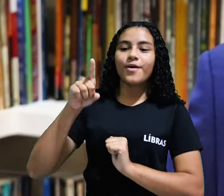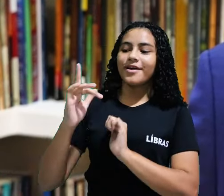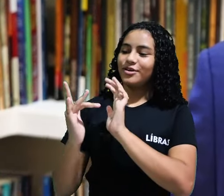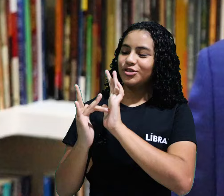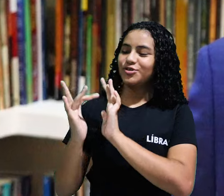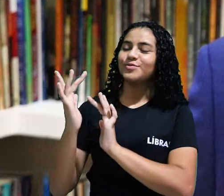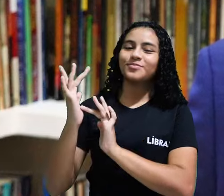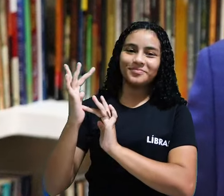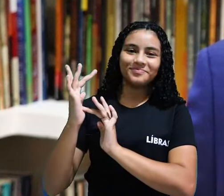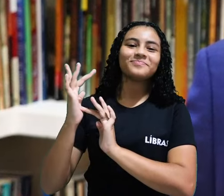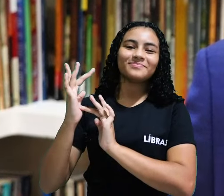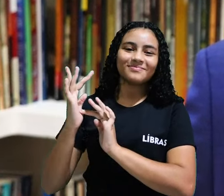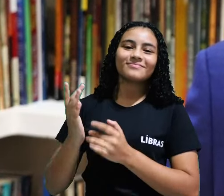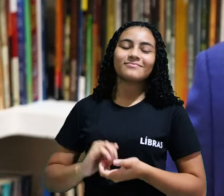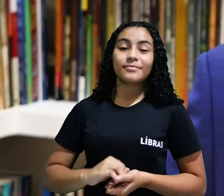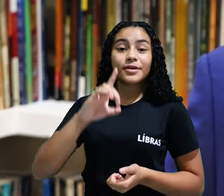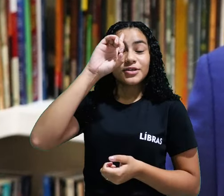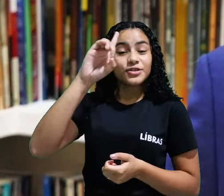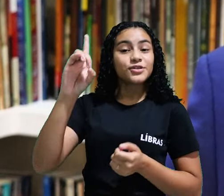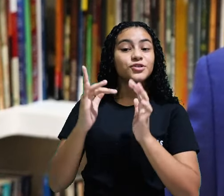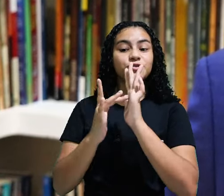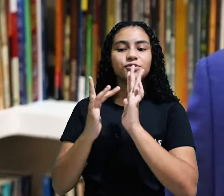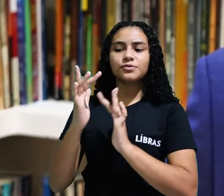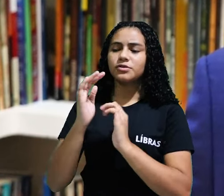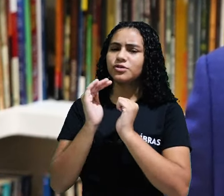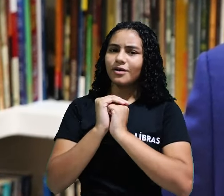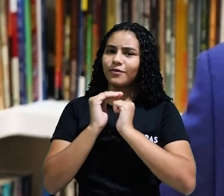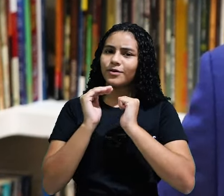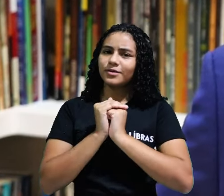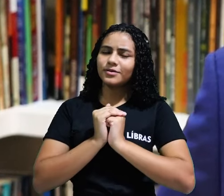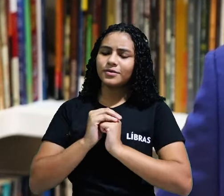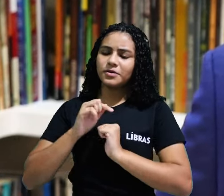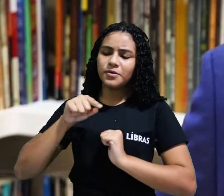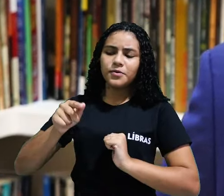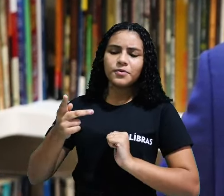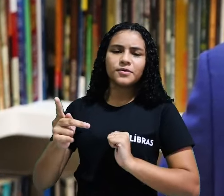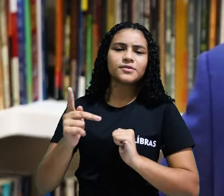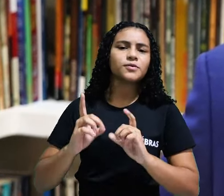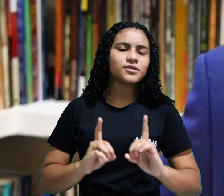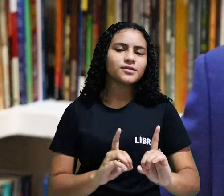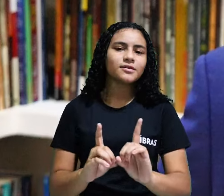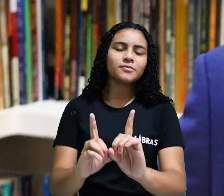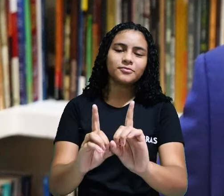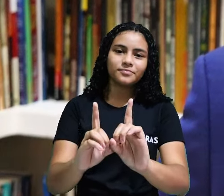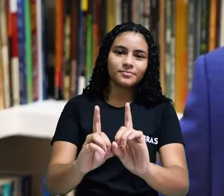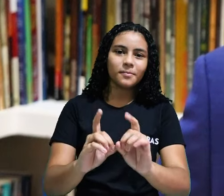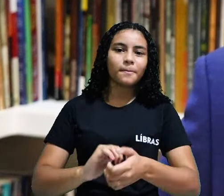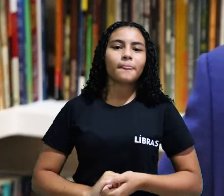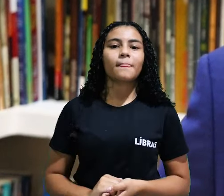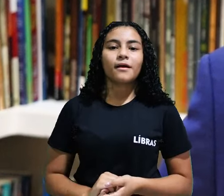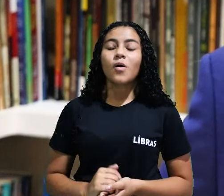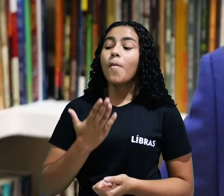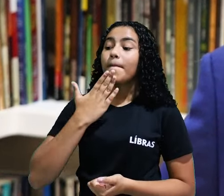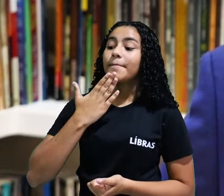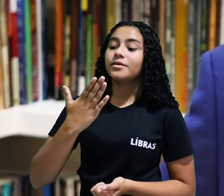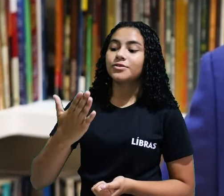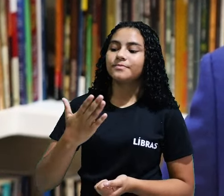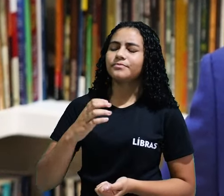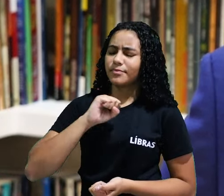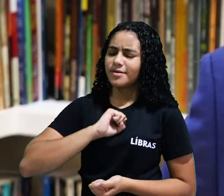Jesus. Certa vez, Jesus estava orando e os seus discípulos lhe fizeram um nobre